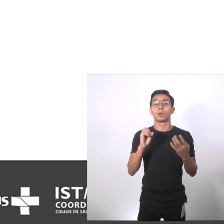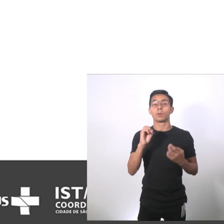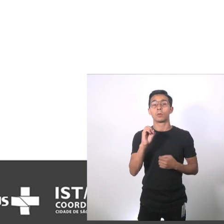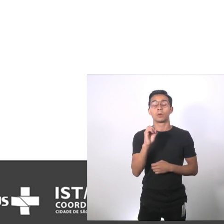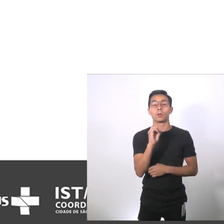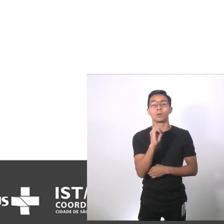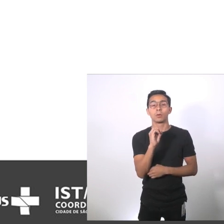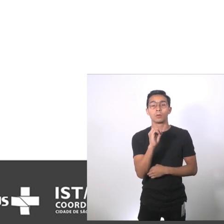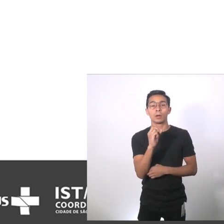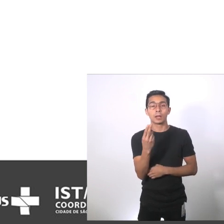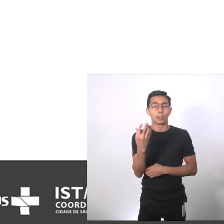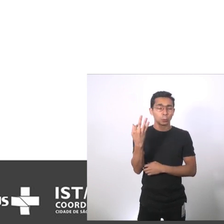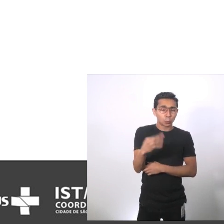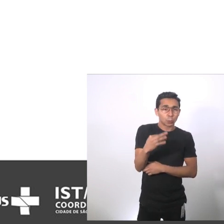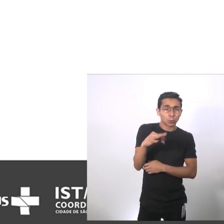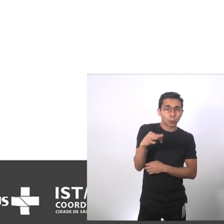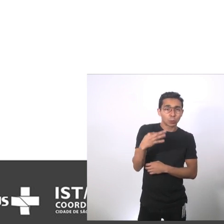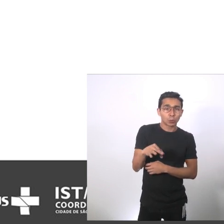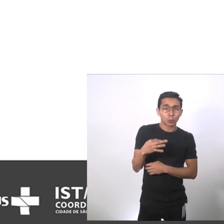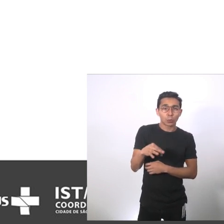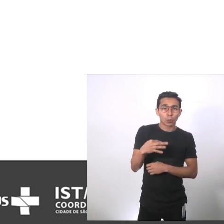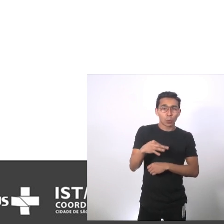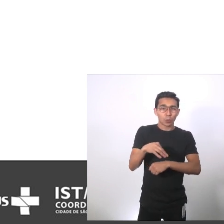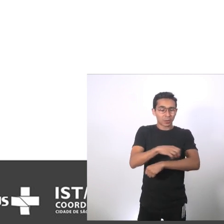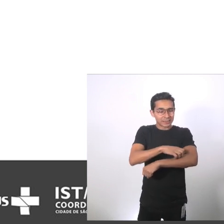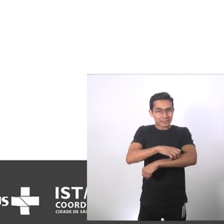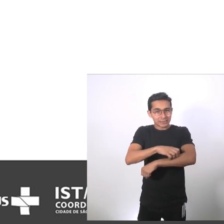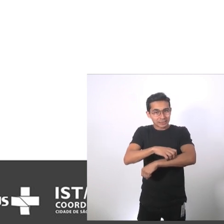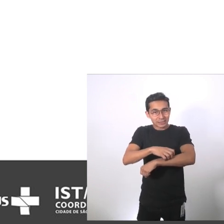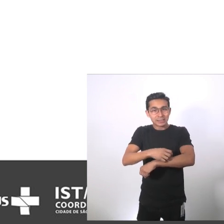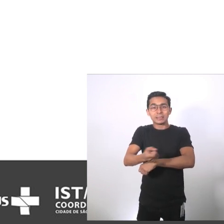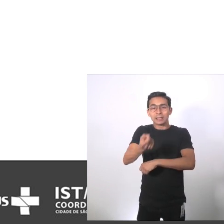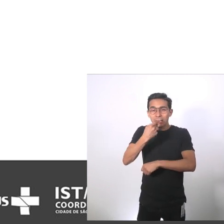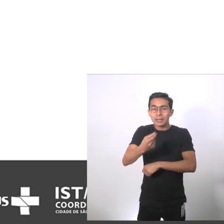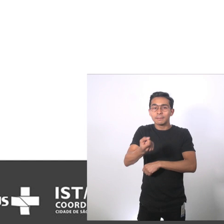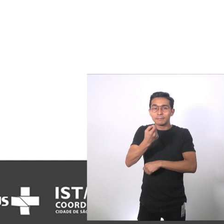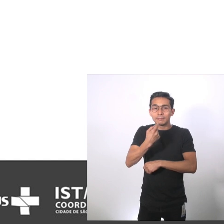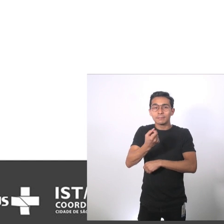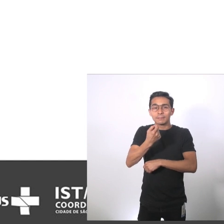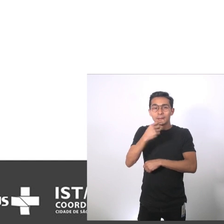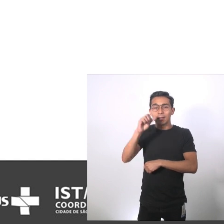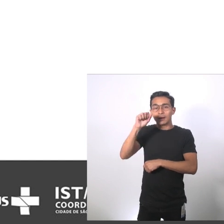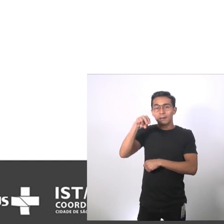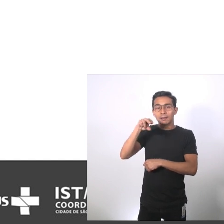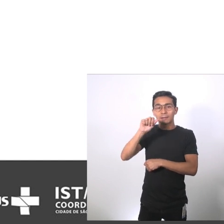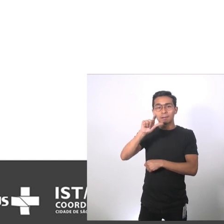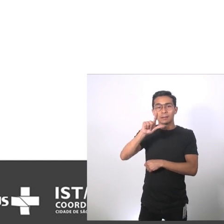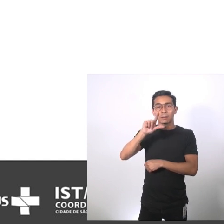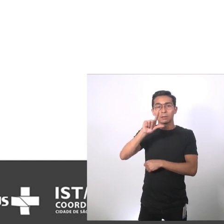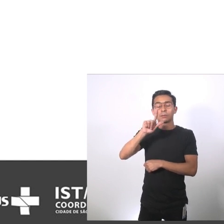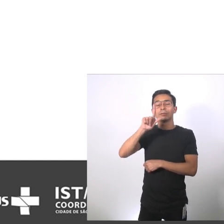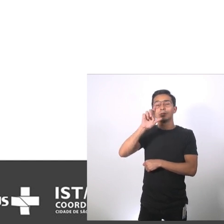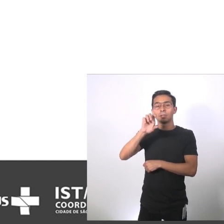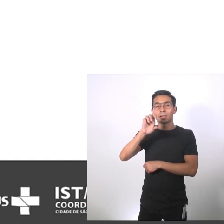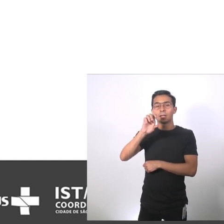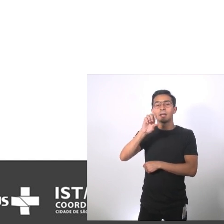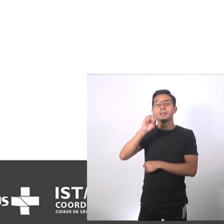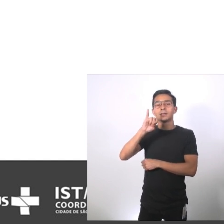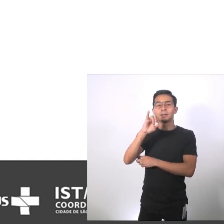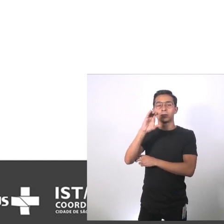dor por analgésicos que a gente não consegue controlar por via